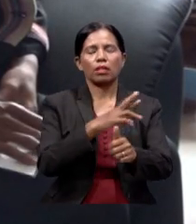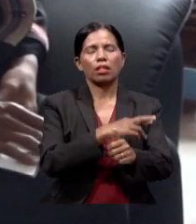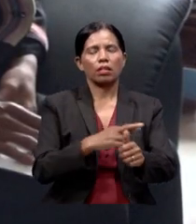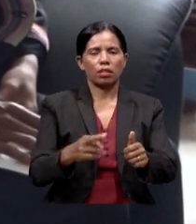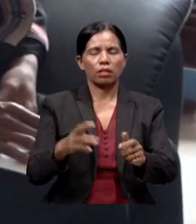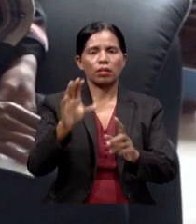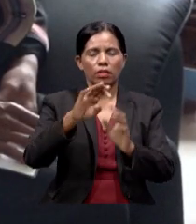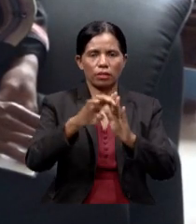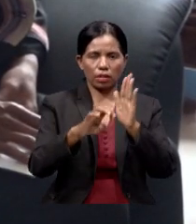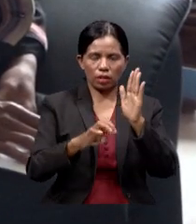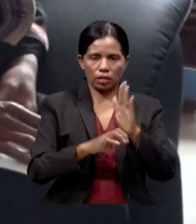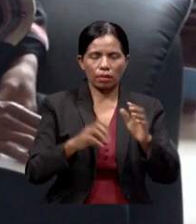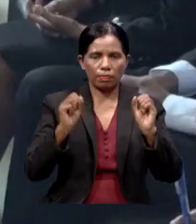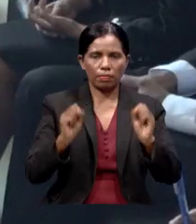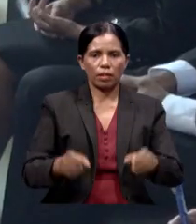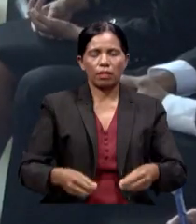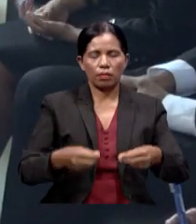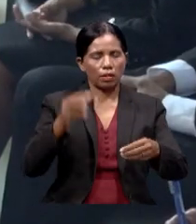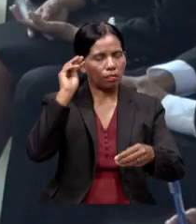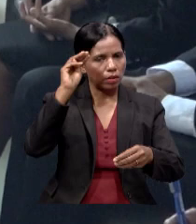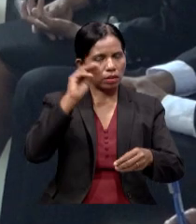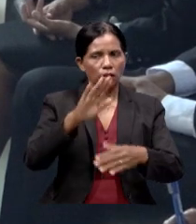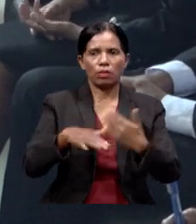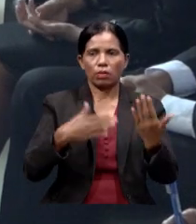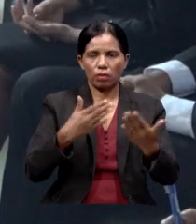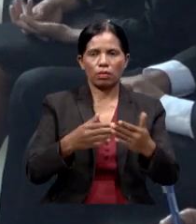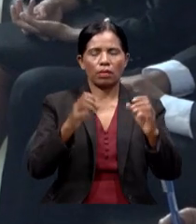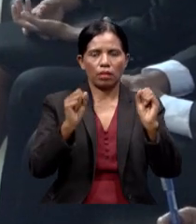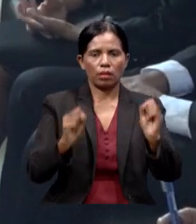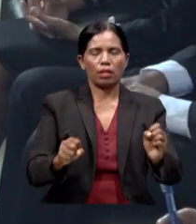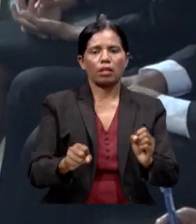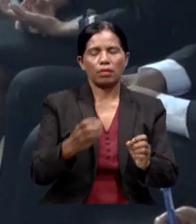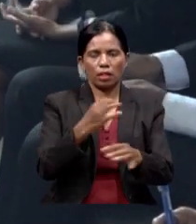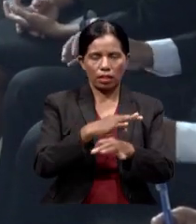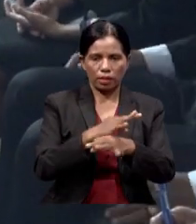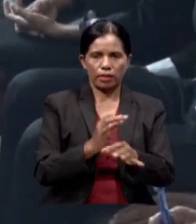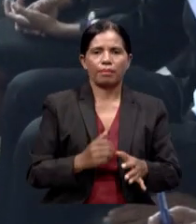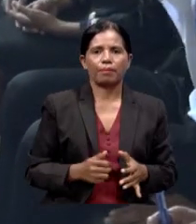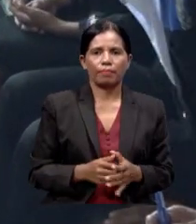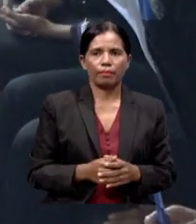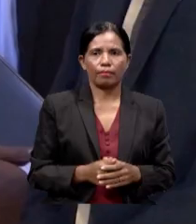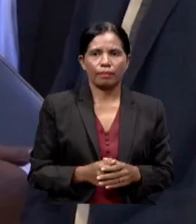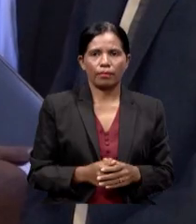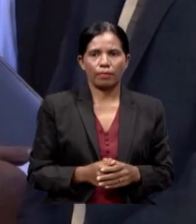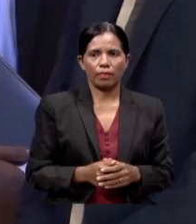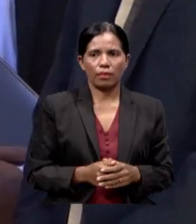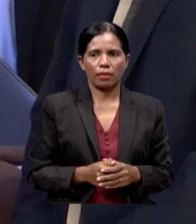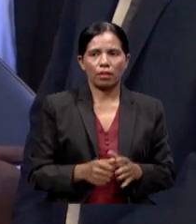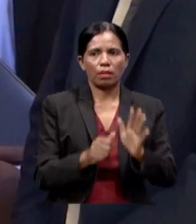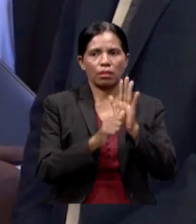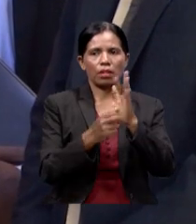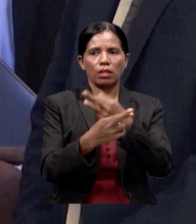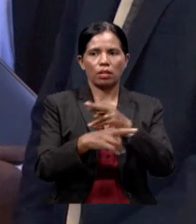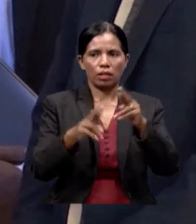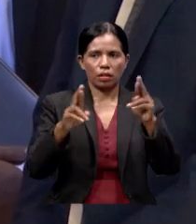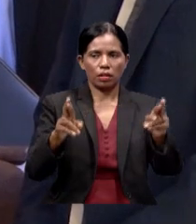se festado bel encaminha ba Iha Ministério relevante Sira, Rodi Bel Hadian. Apresenta a resultado da